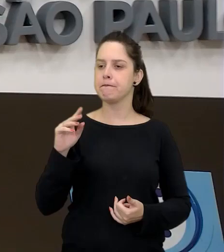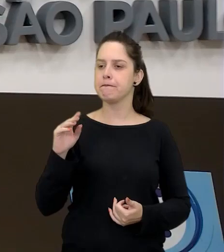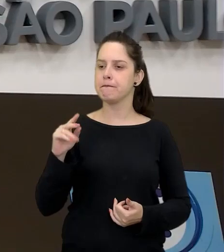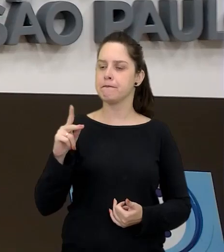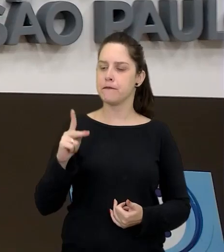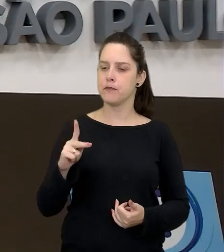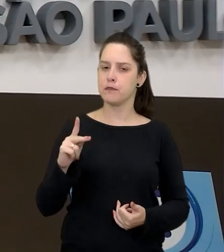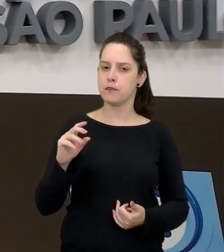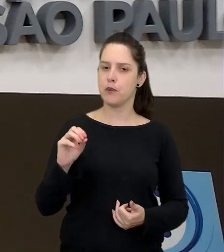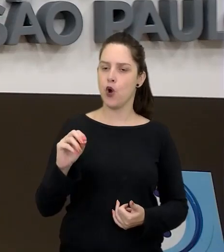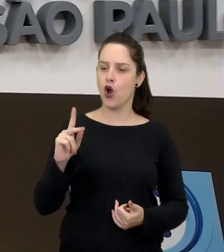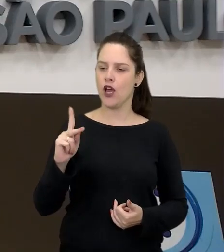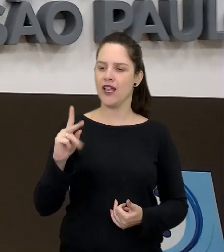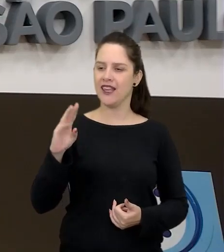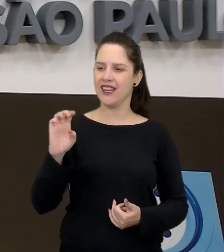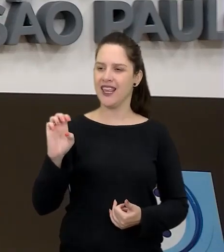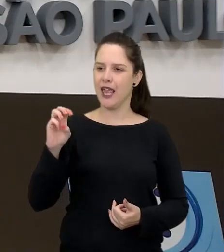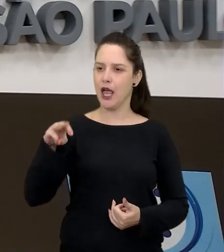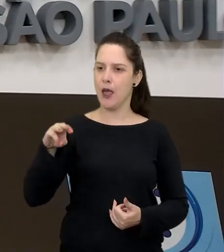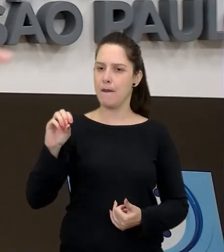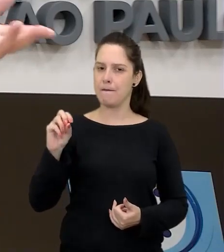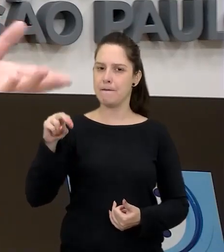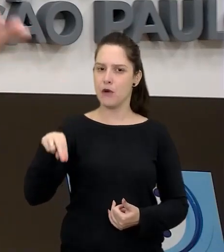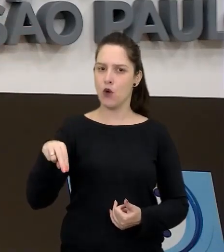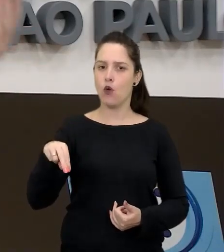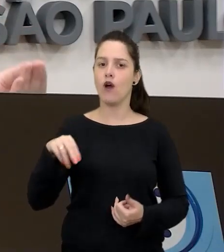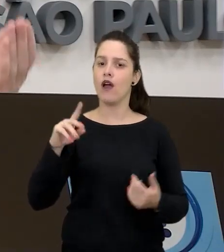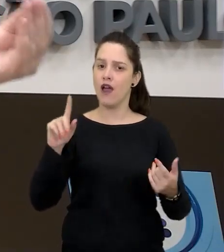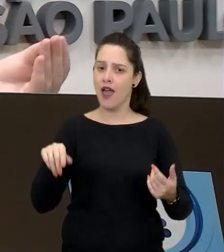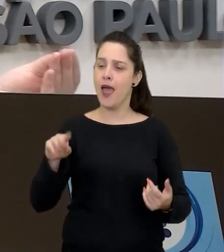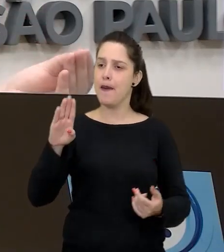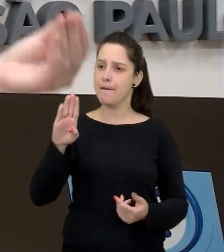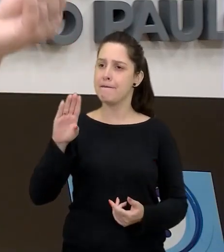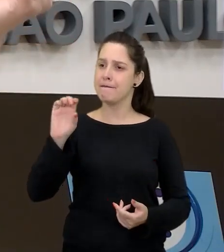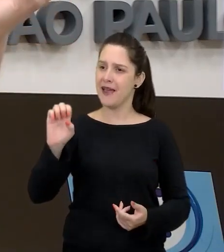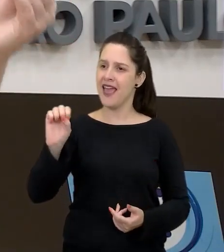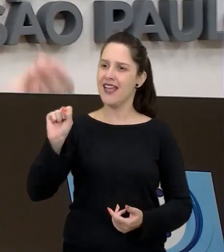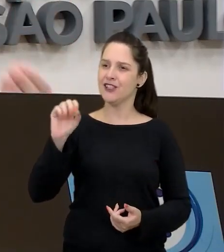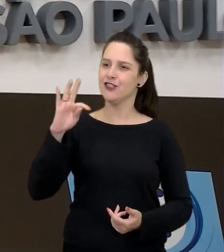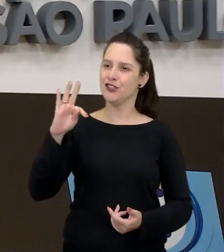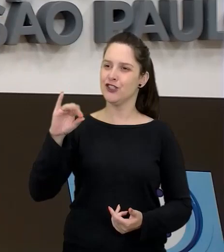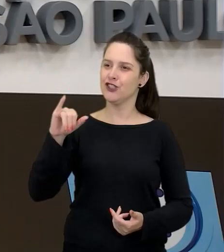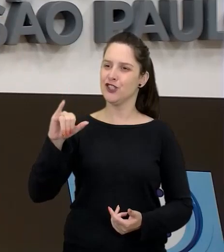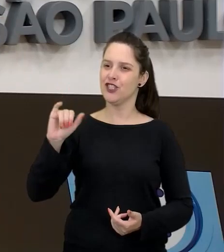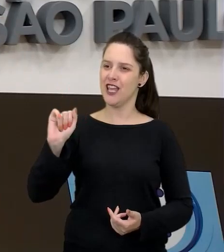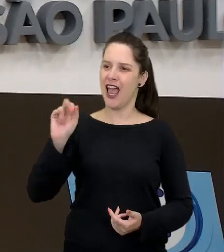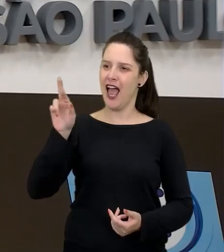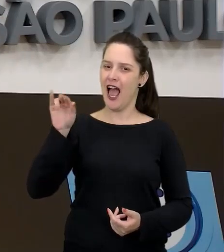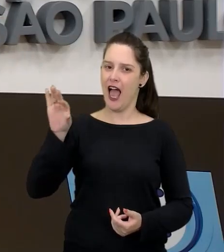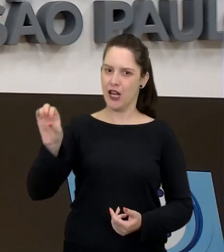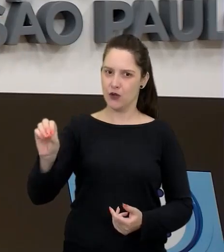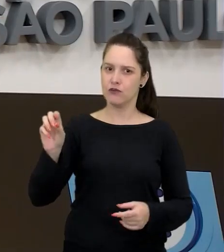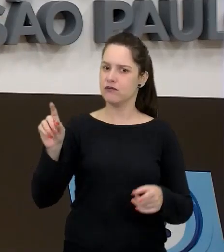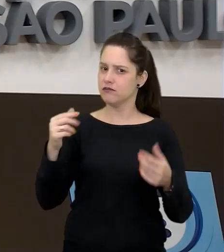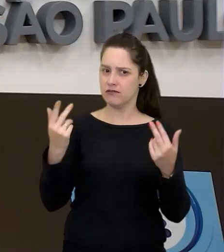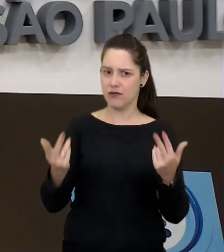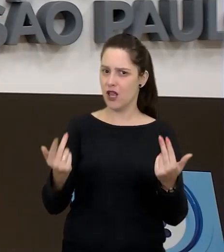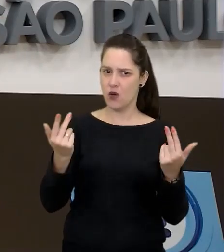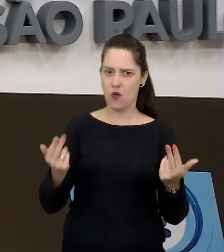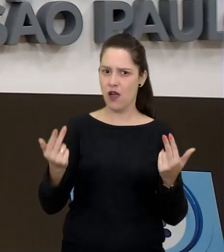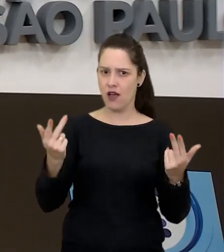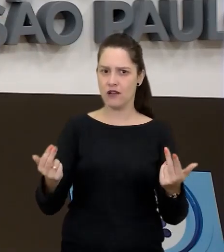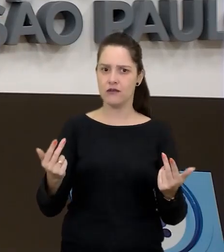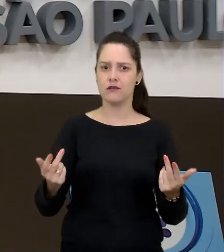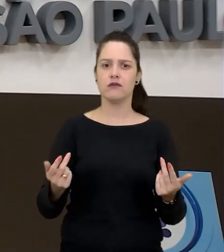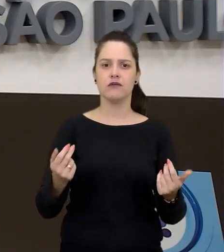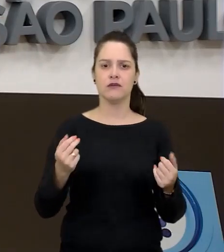baseado num bestiário, né? É um bestiário de Pokémons. Aliás, Pokémon é Pocket Demon, é o demoninho de bolso, é a besta de